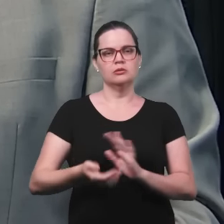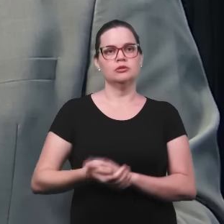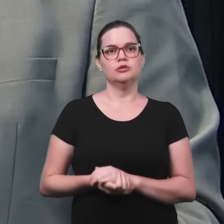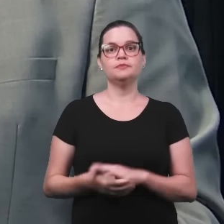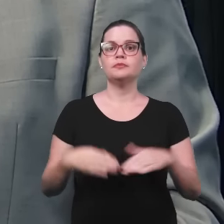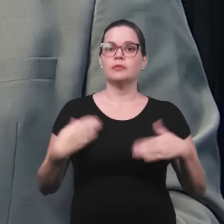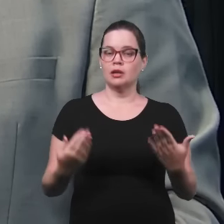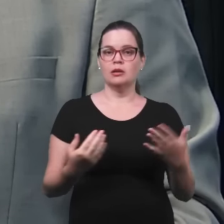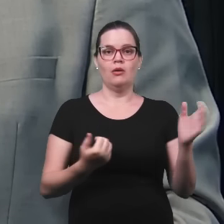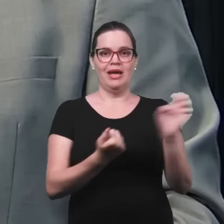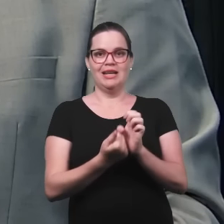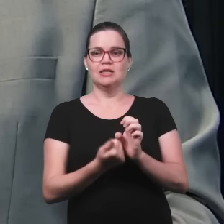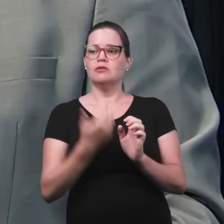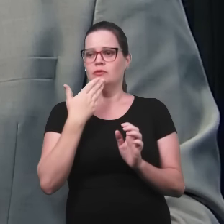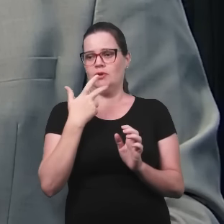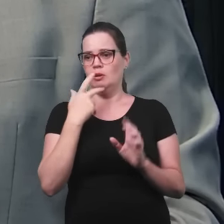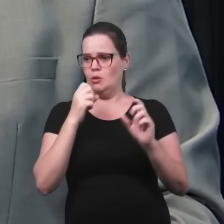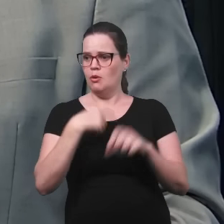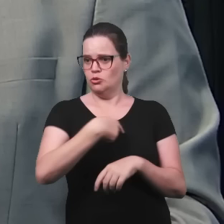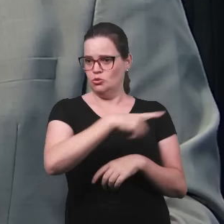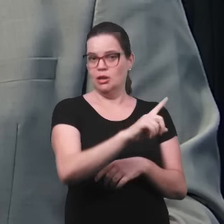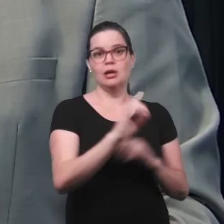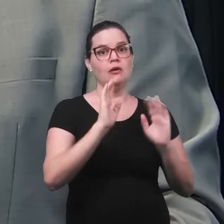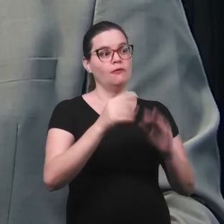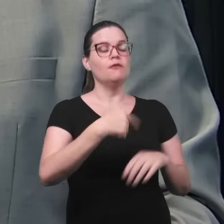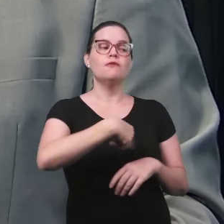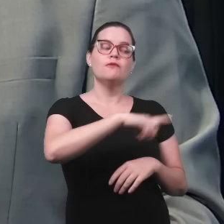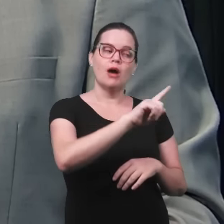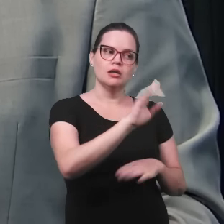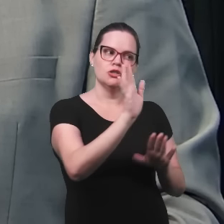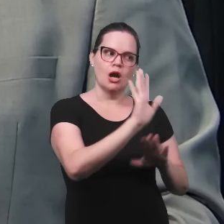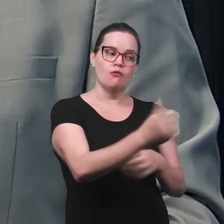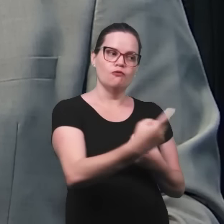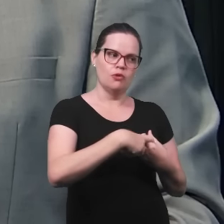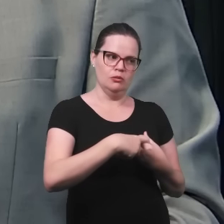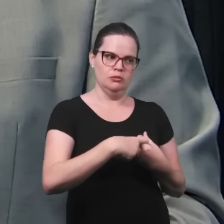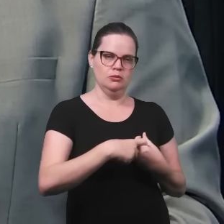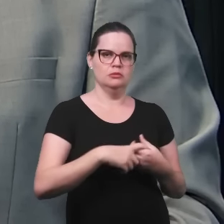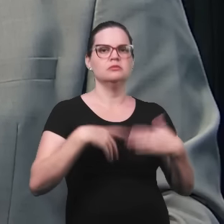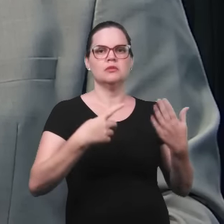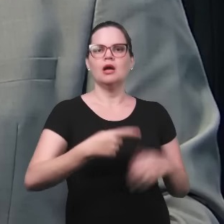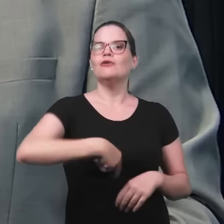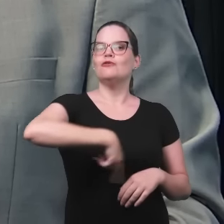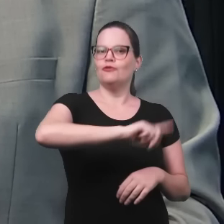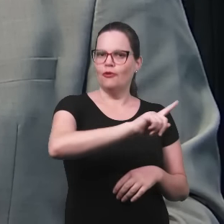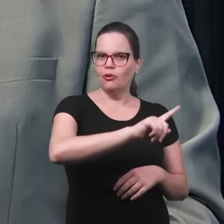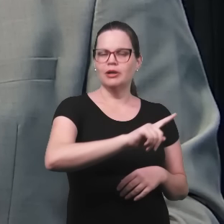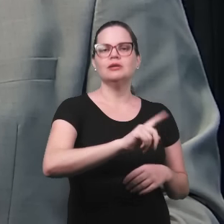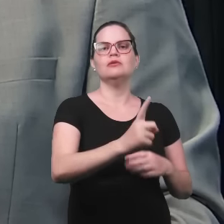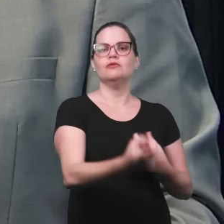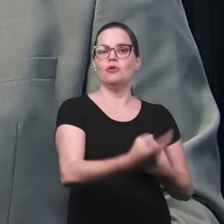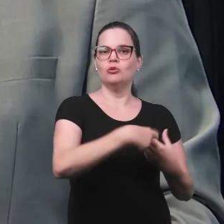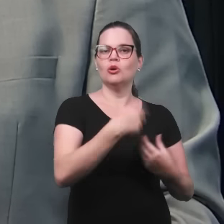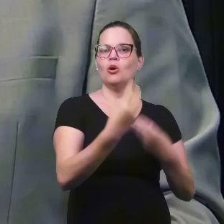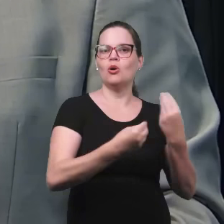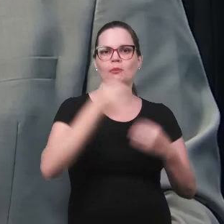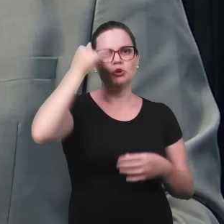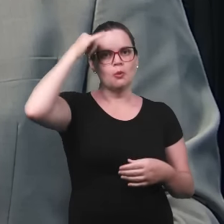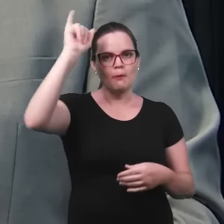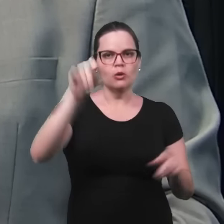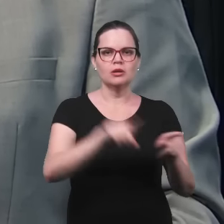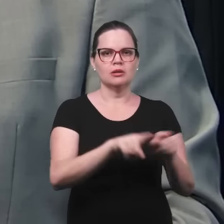Eliseu foi e voltou, e não só voltou, como pegou os bois e desfez